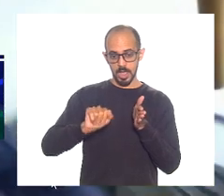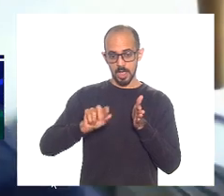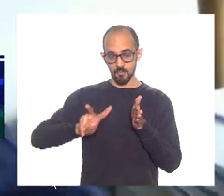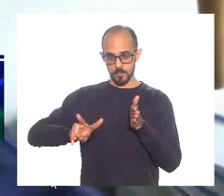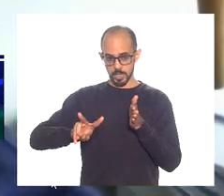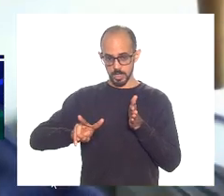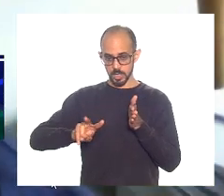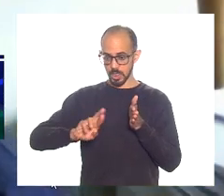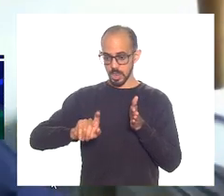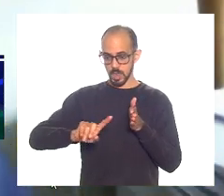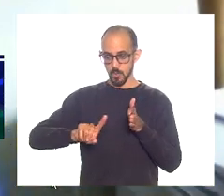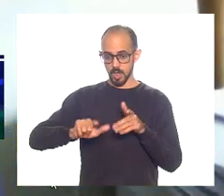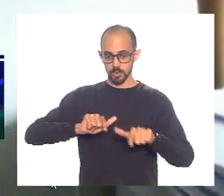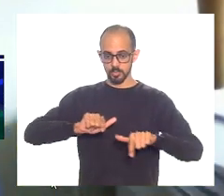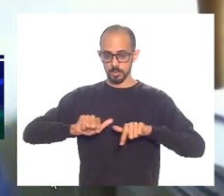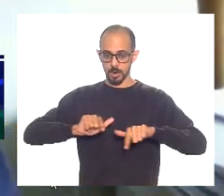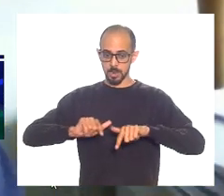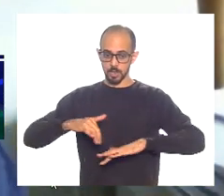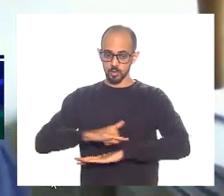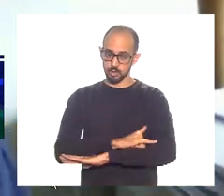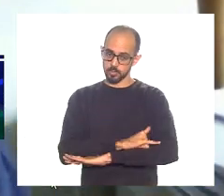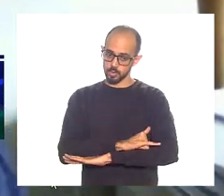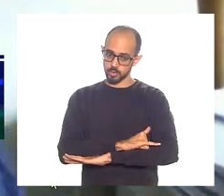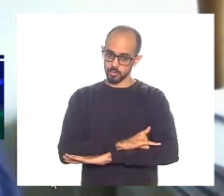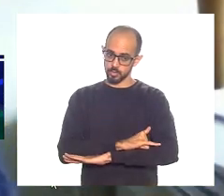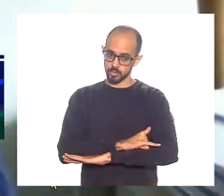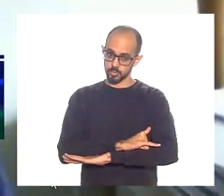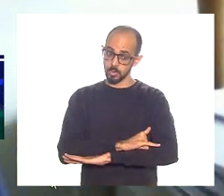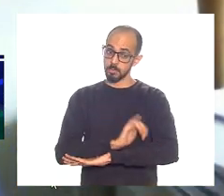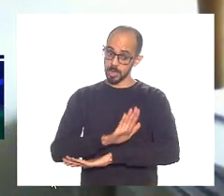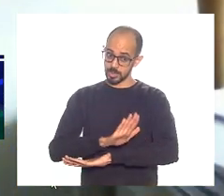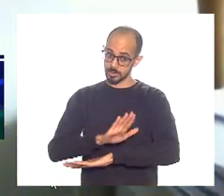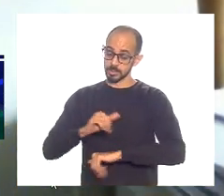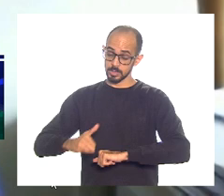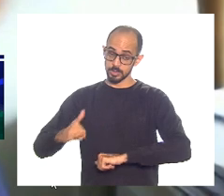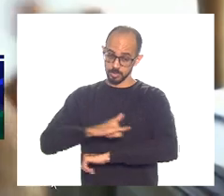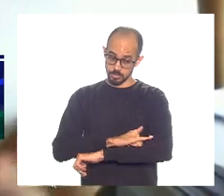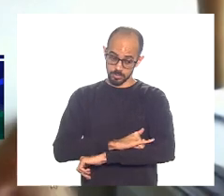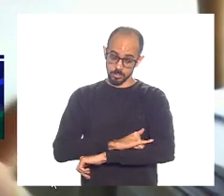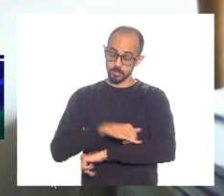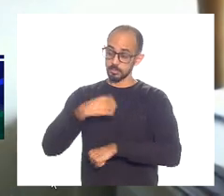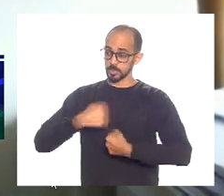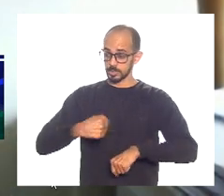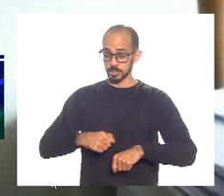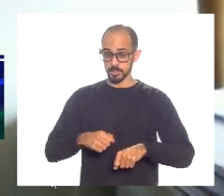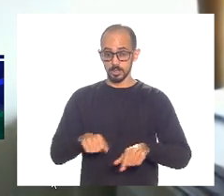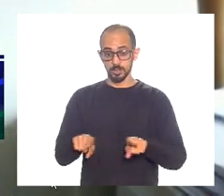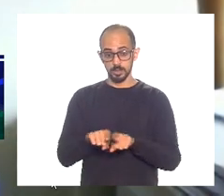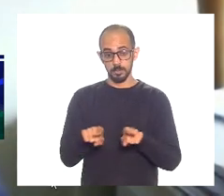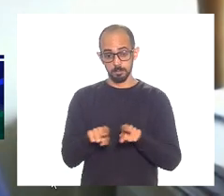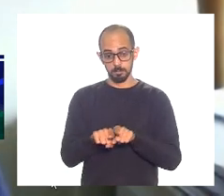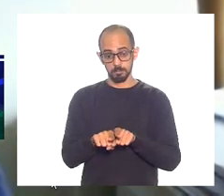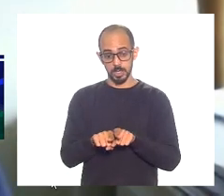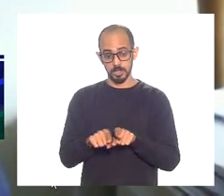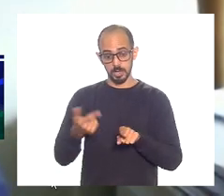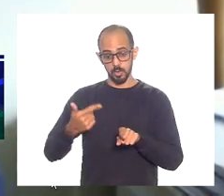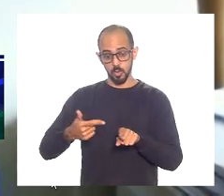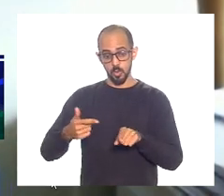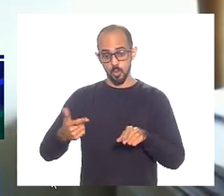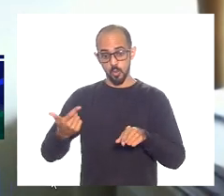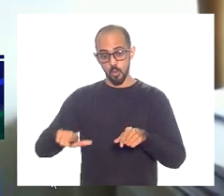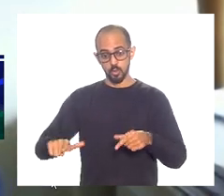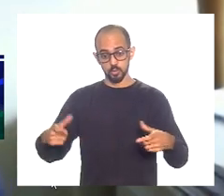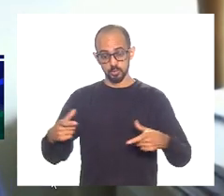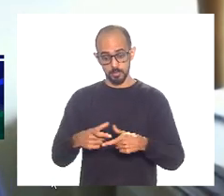de aeroporto. Que essa redução chegue também aos aeroportos de menor porte. Agora,